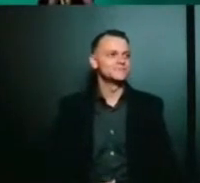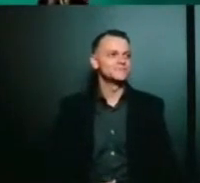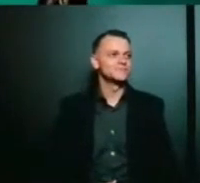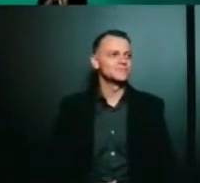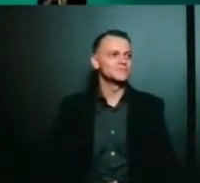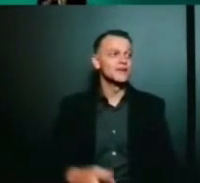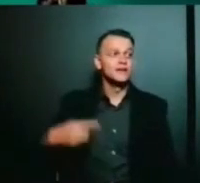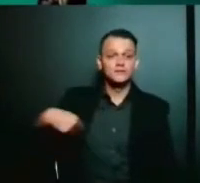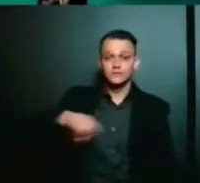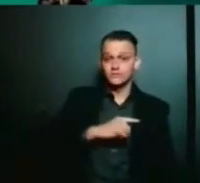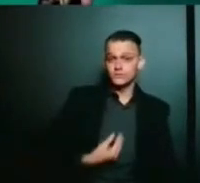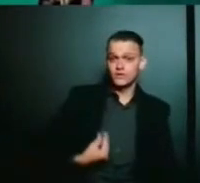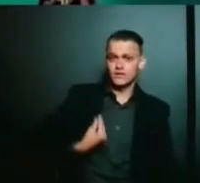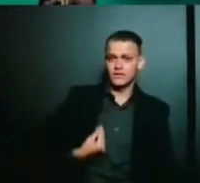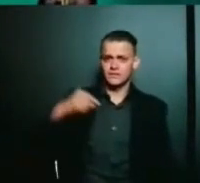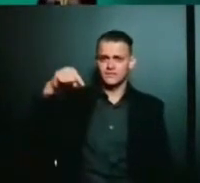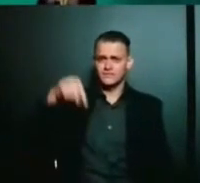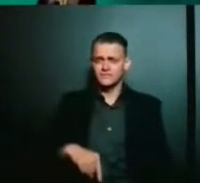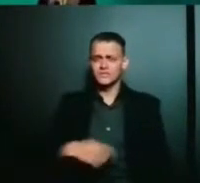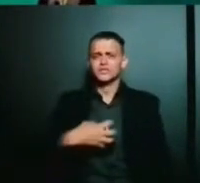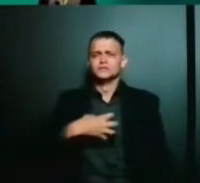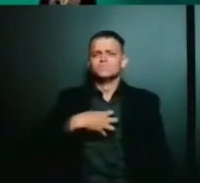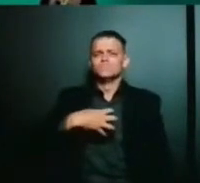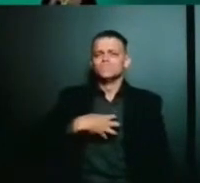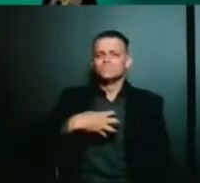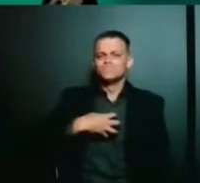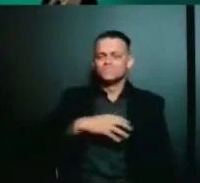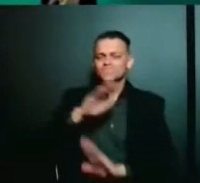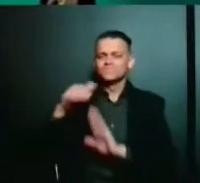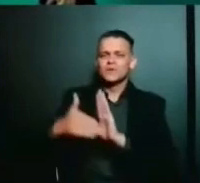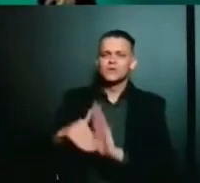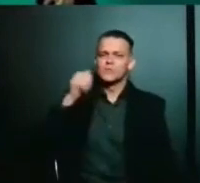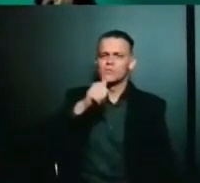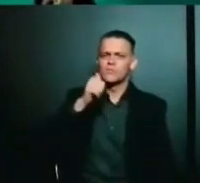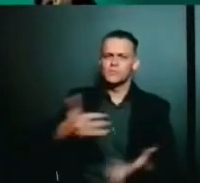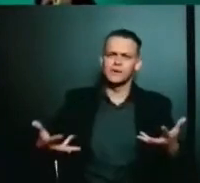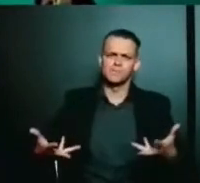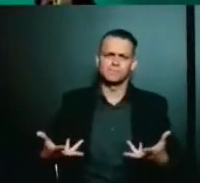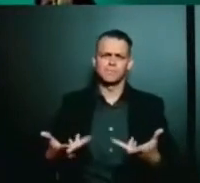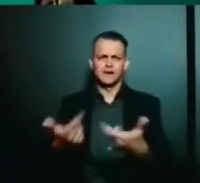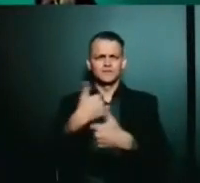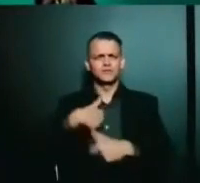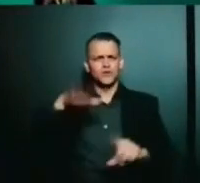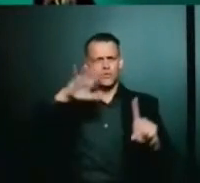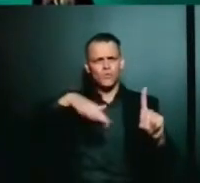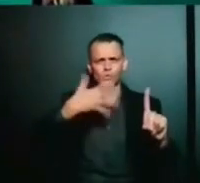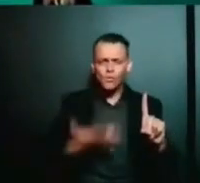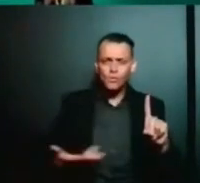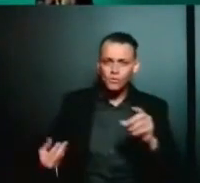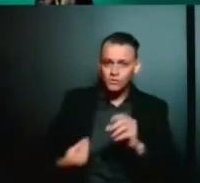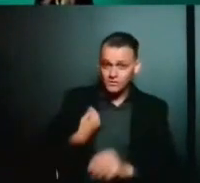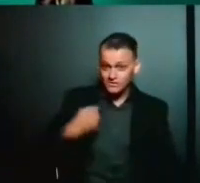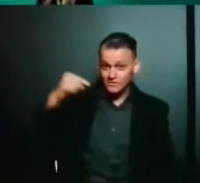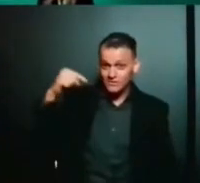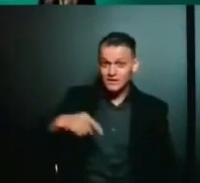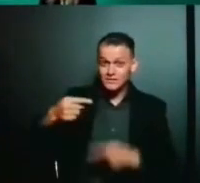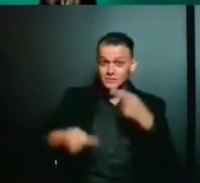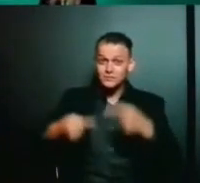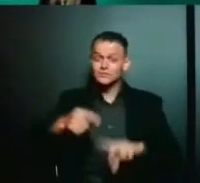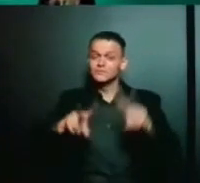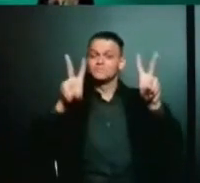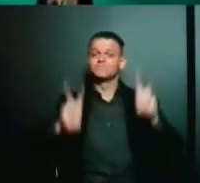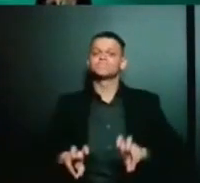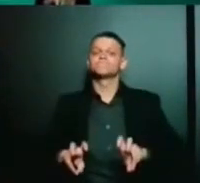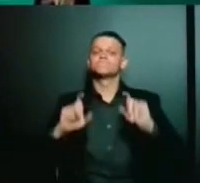Estamos aqui hoje muito emocionadas, todas essas mulheres maravilhosas que eu estou tendo a honra de mediar nesse debate sobre um